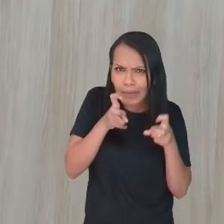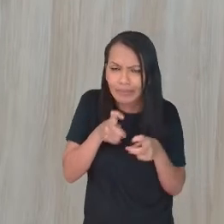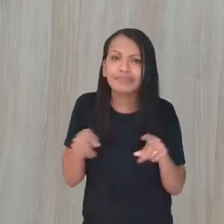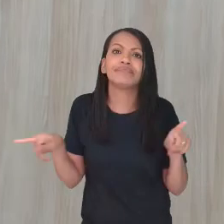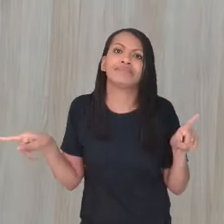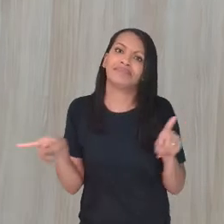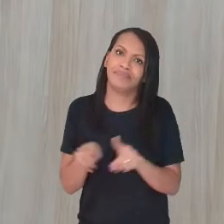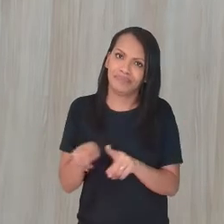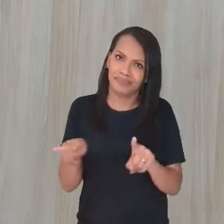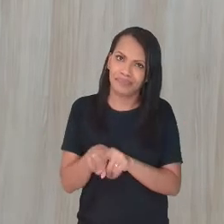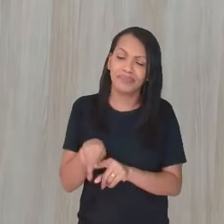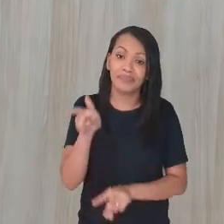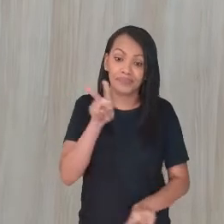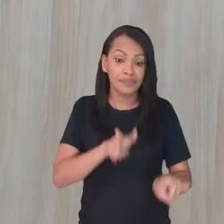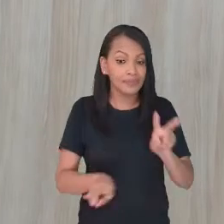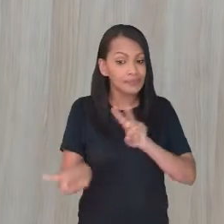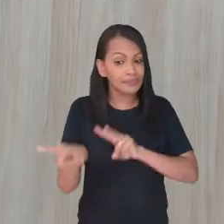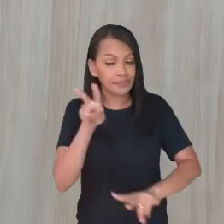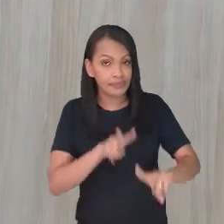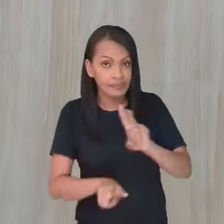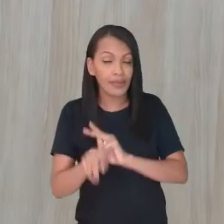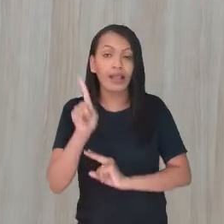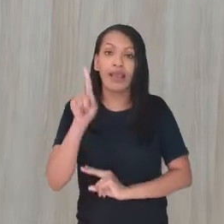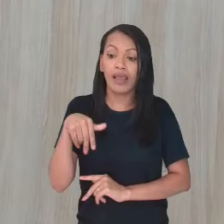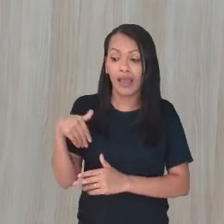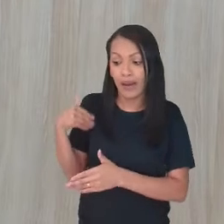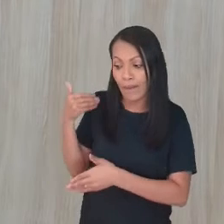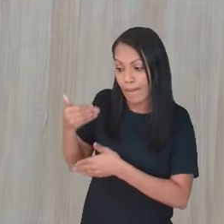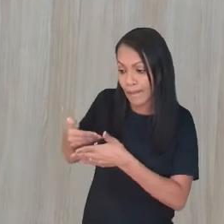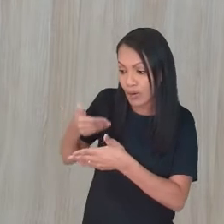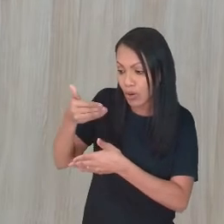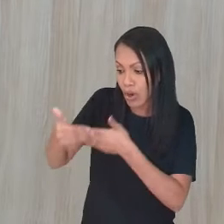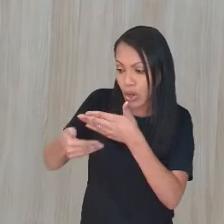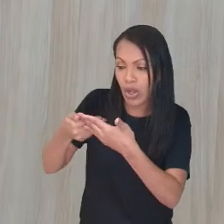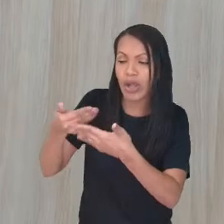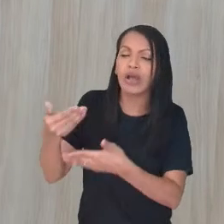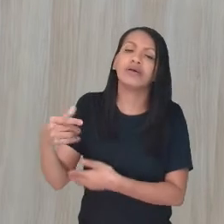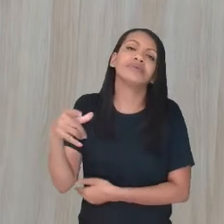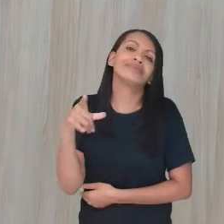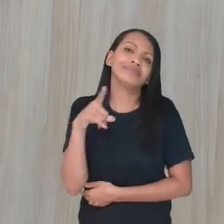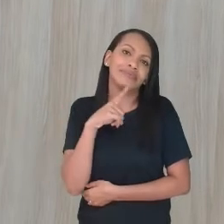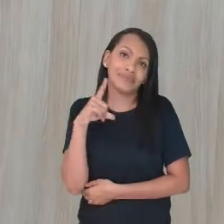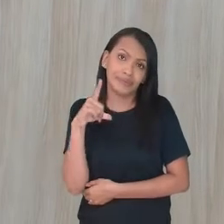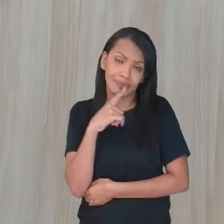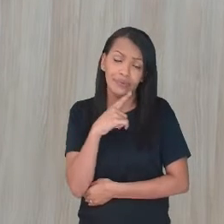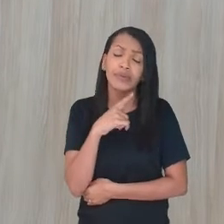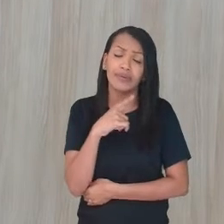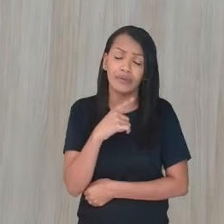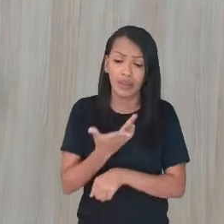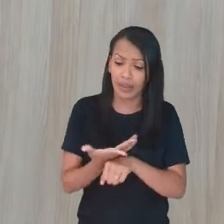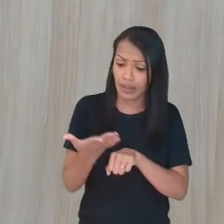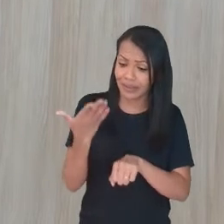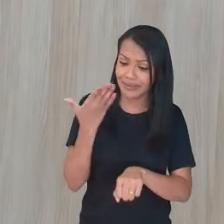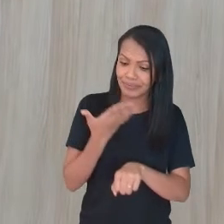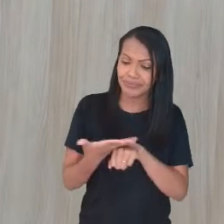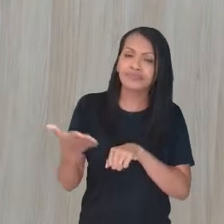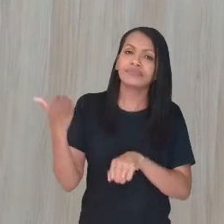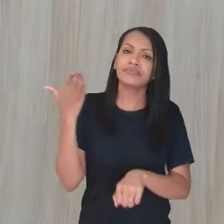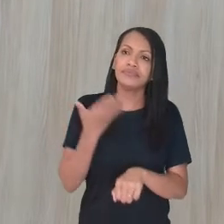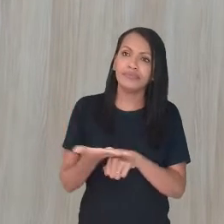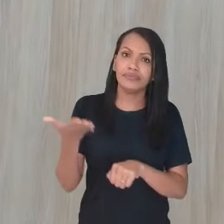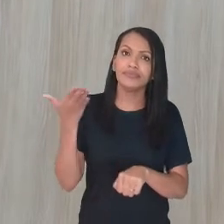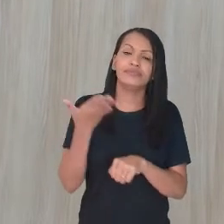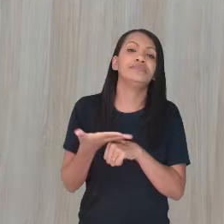ouvir também. Então, esse processo de ler, ele tem que ser treinado também